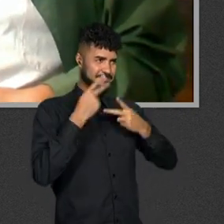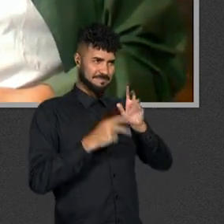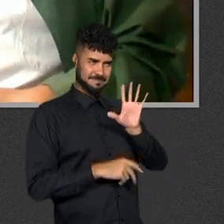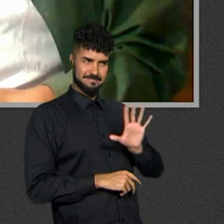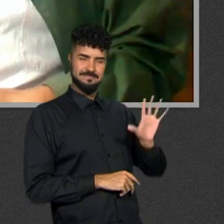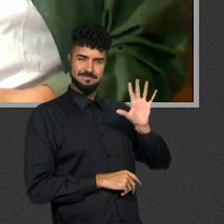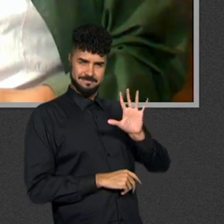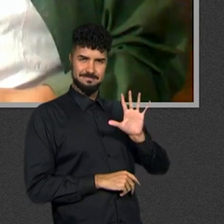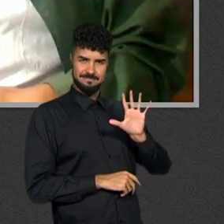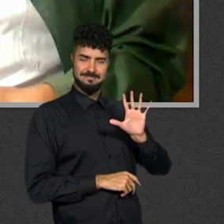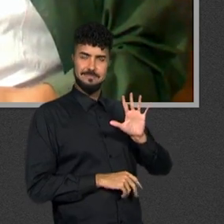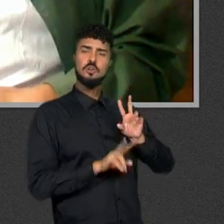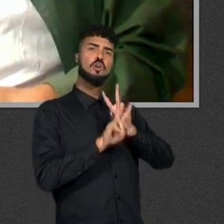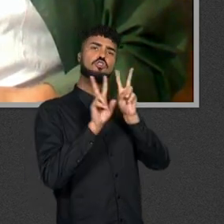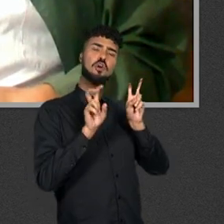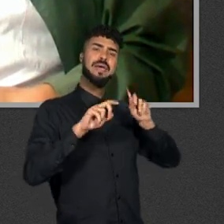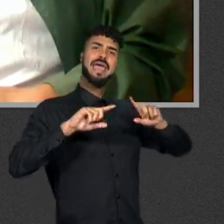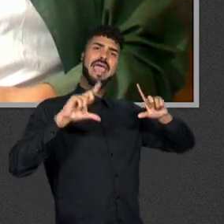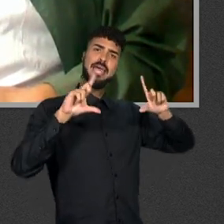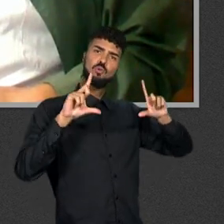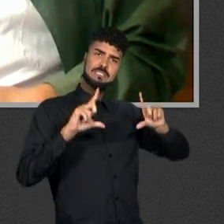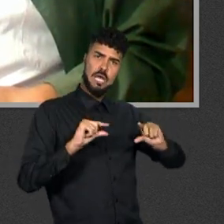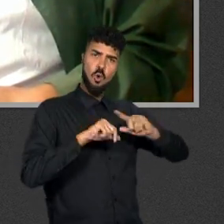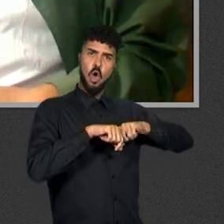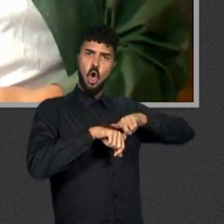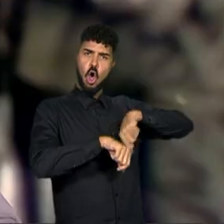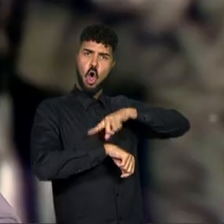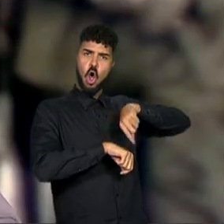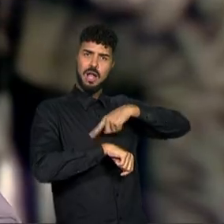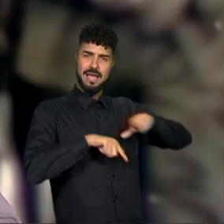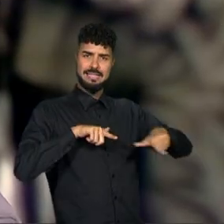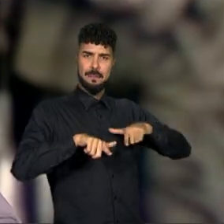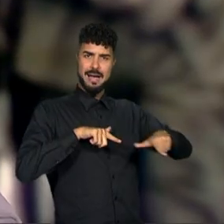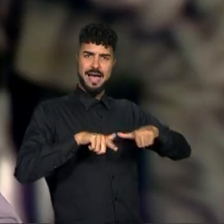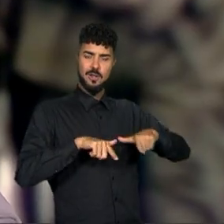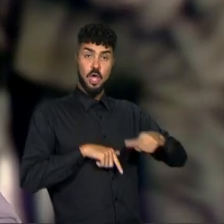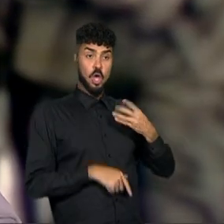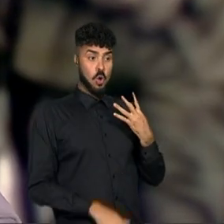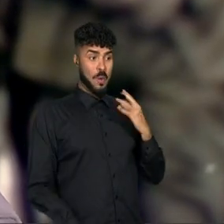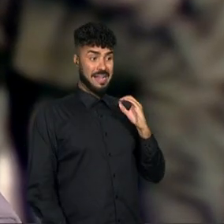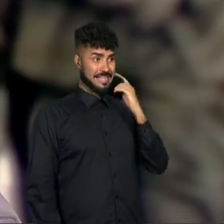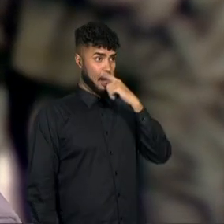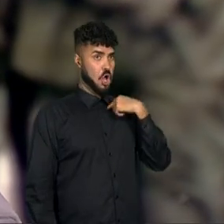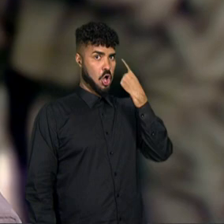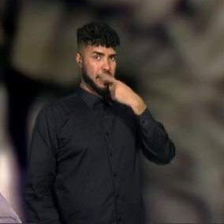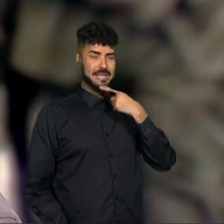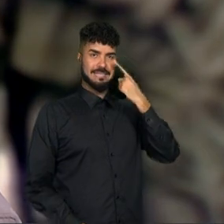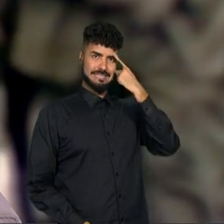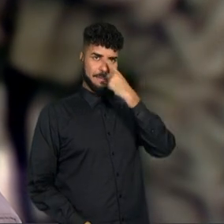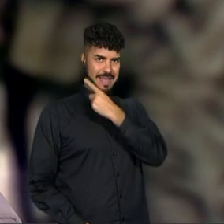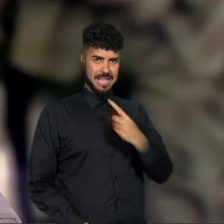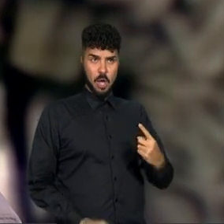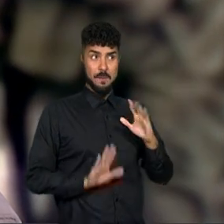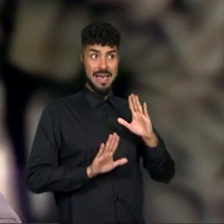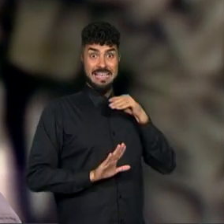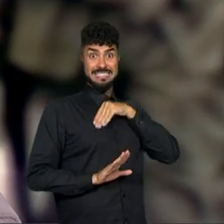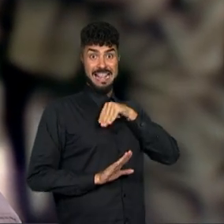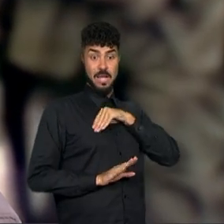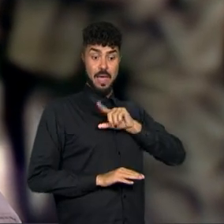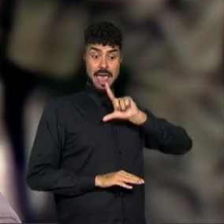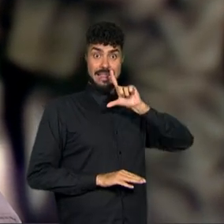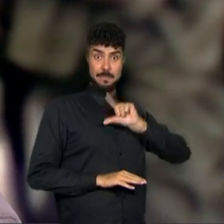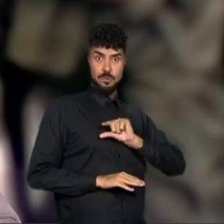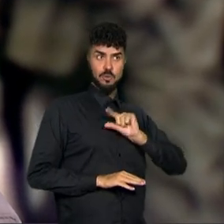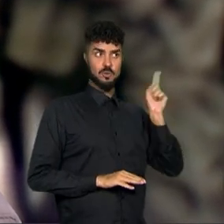colocou, a questão da redução da jornada de trabalho para 40 horas semanais sem redução de salário